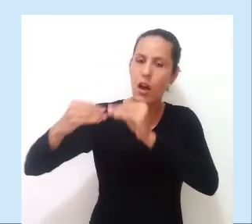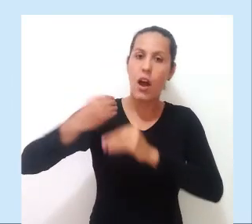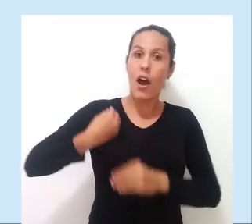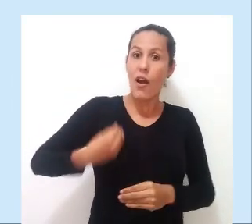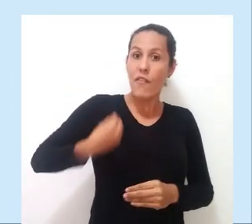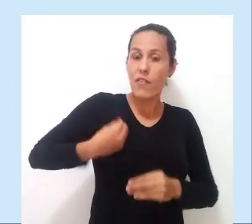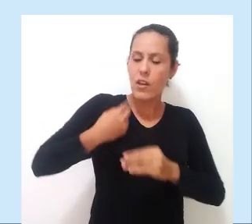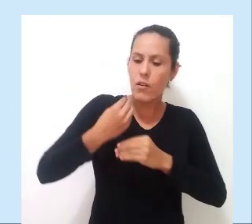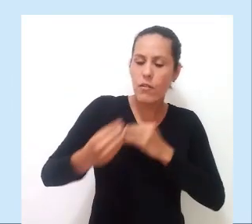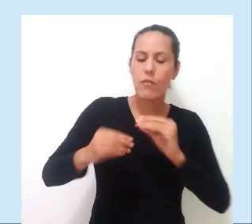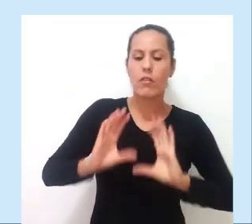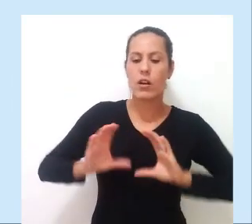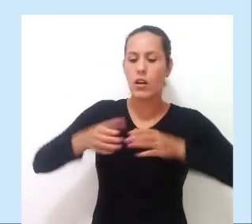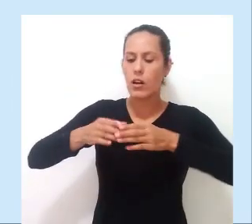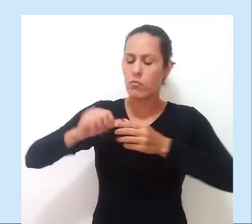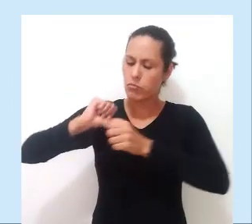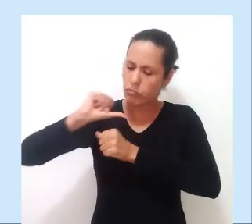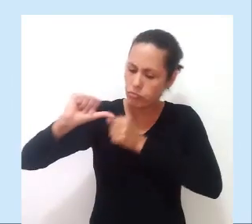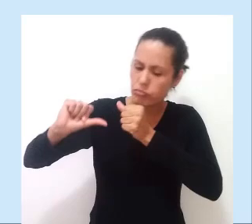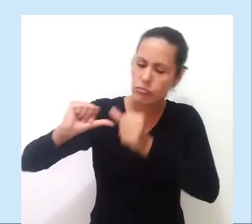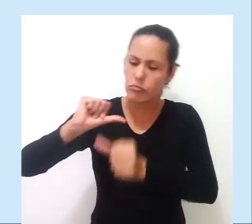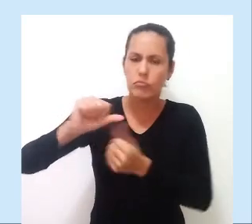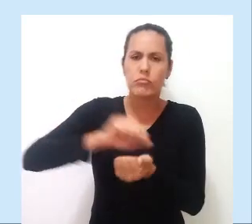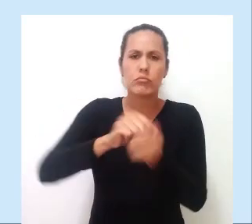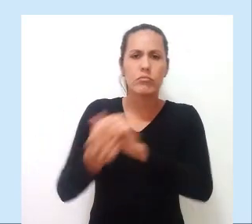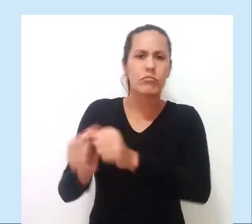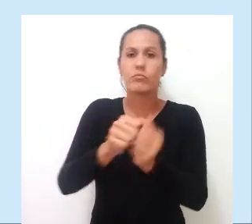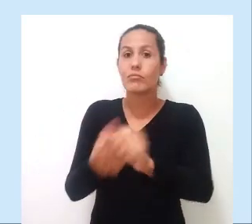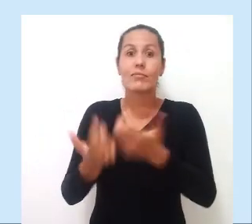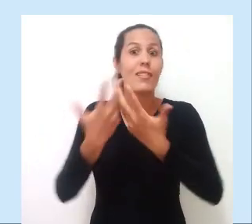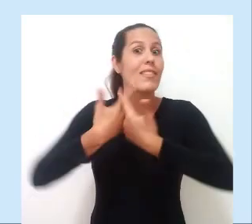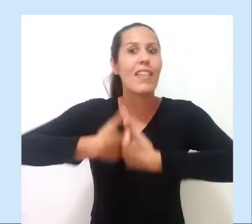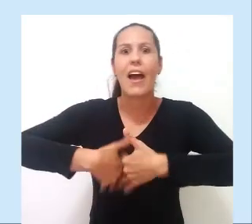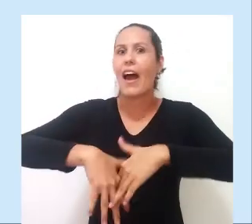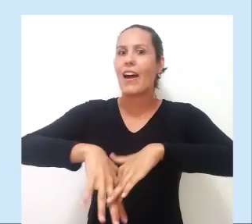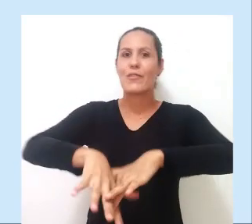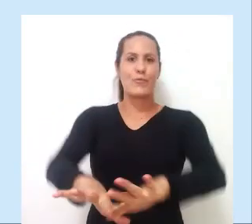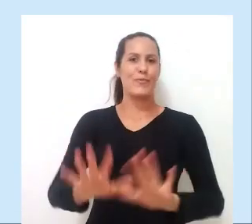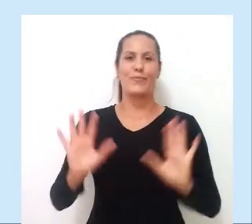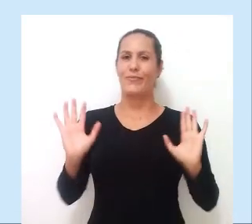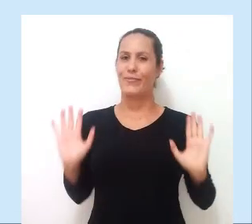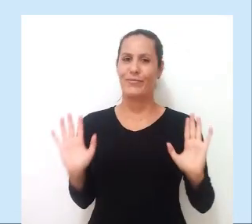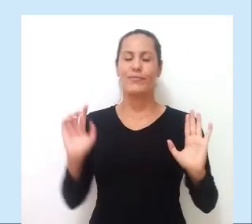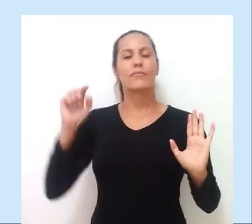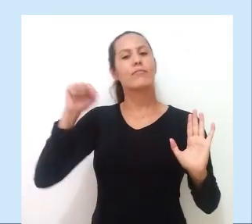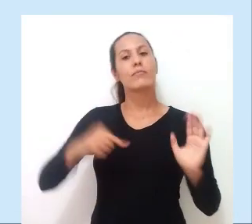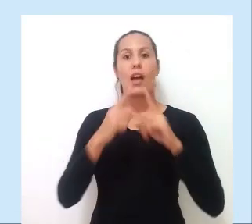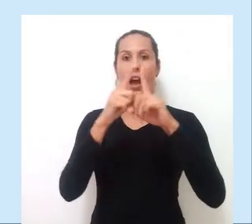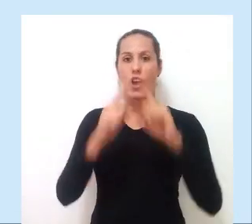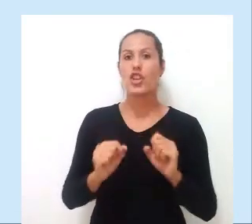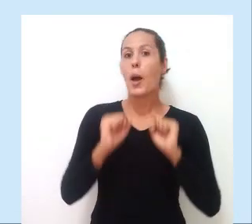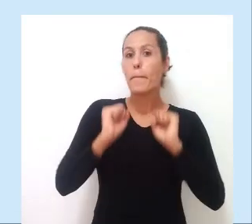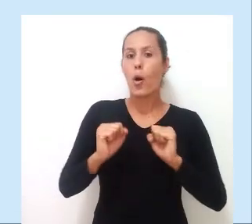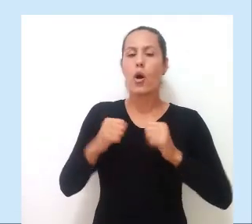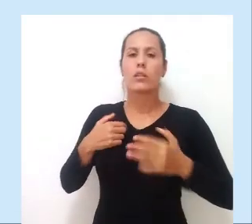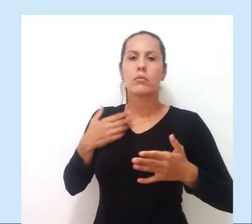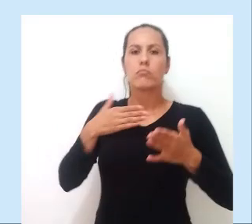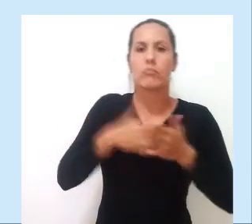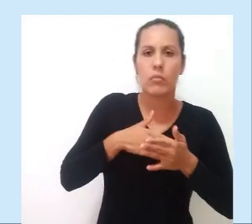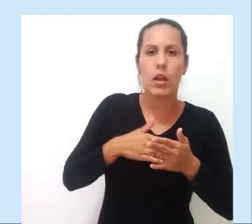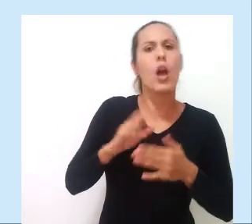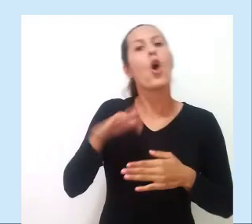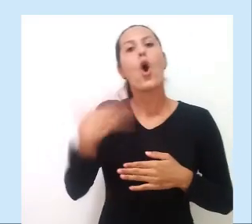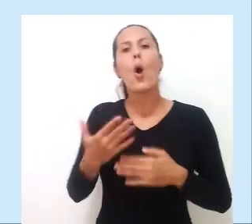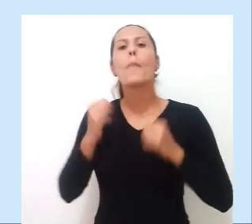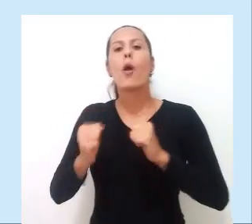de acordo com a sociedade, com o momento histórico que a gente está passando. Então, portanto, a gíria pode ficar restrita ou ela